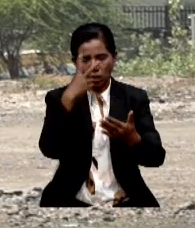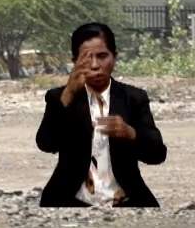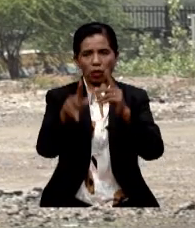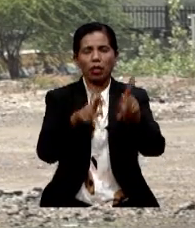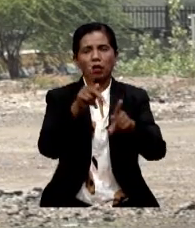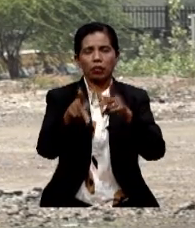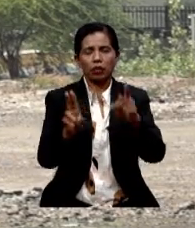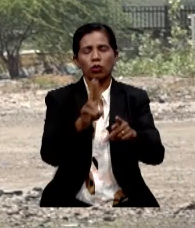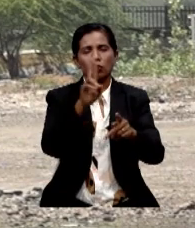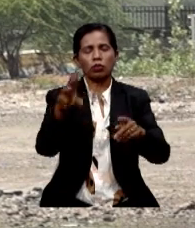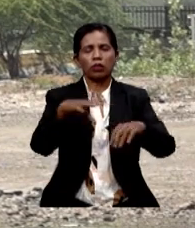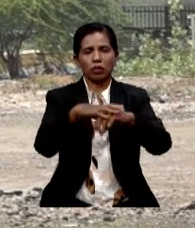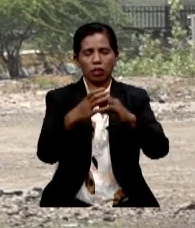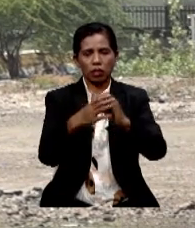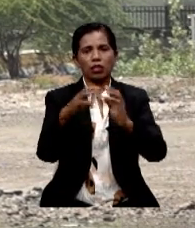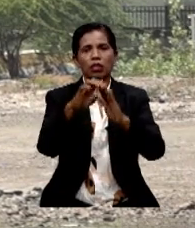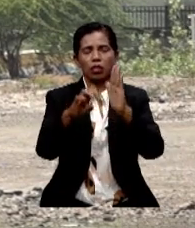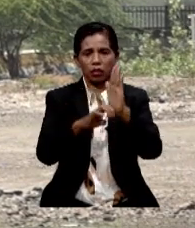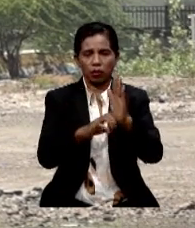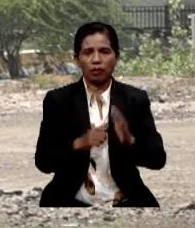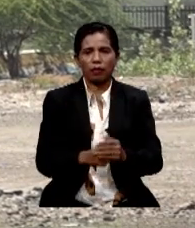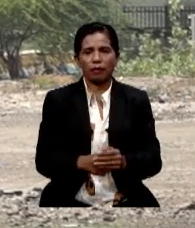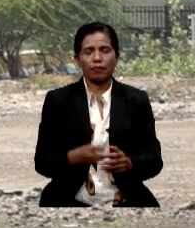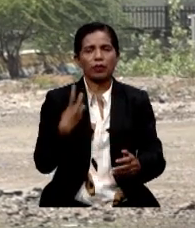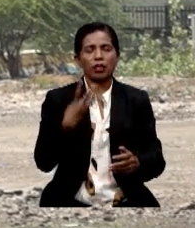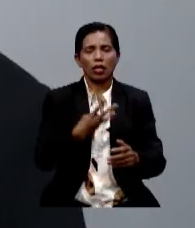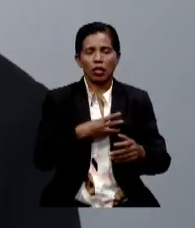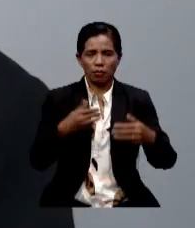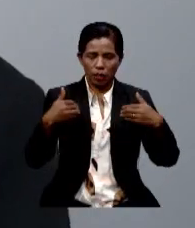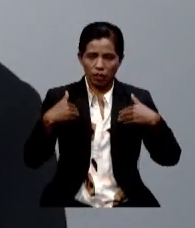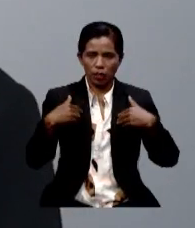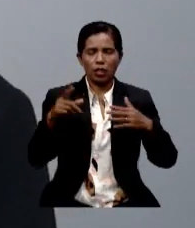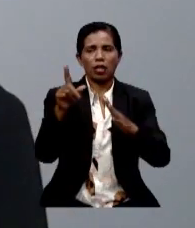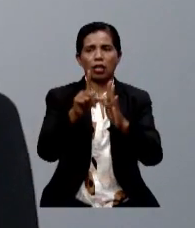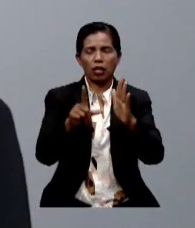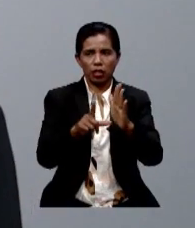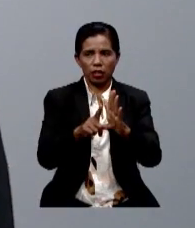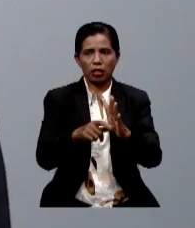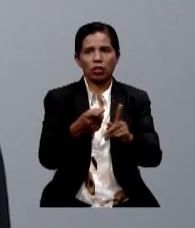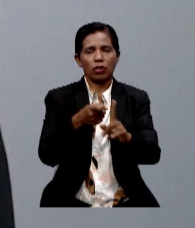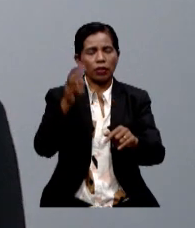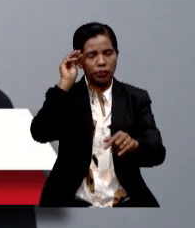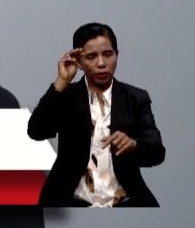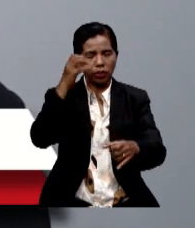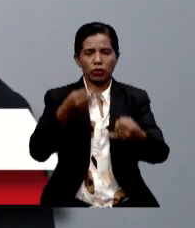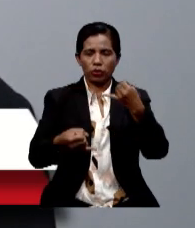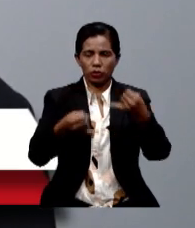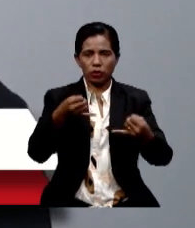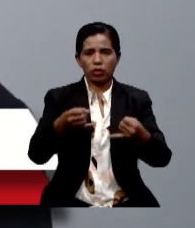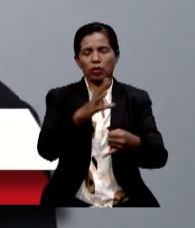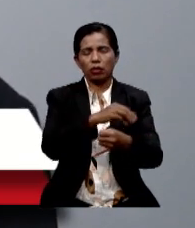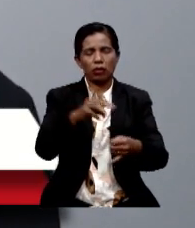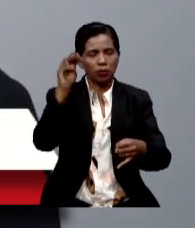nebe ocupa reestado. Também havia interorgânica entre o Ministério da Justiça e o Ministério da Missão